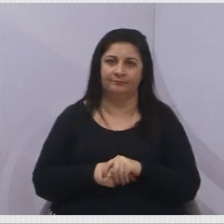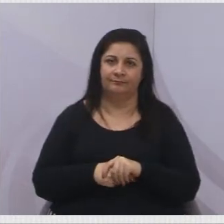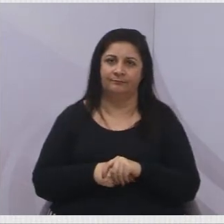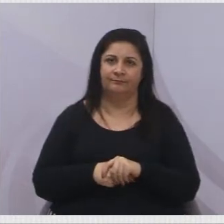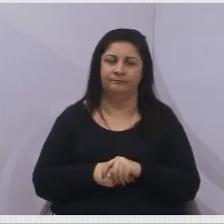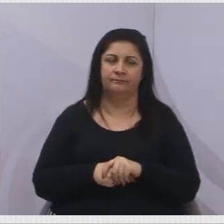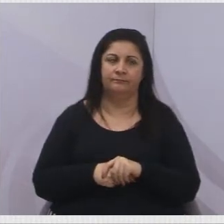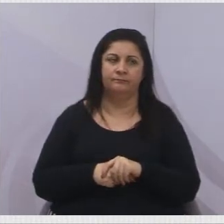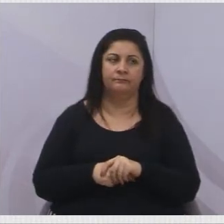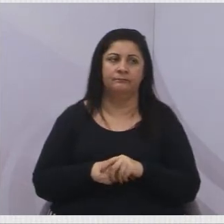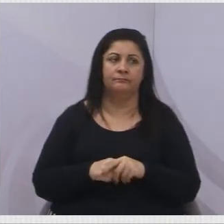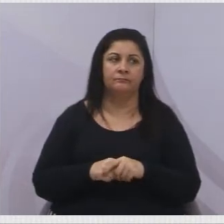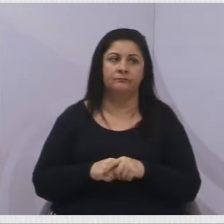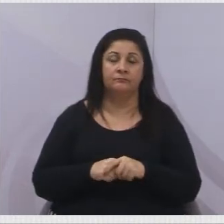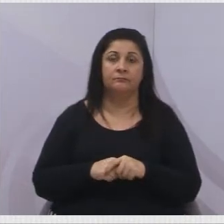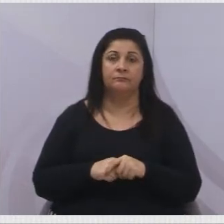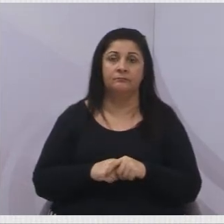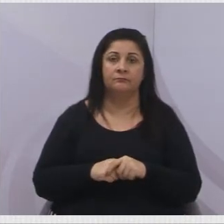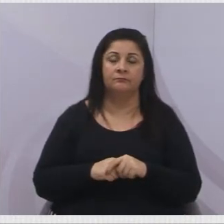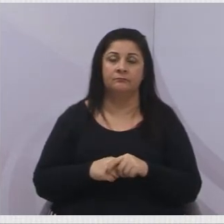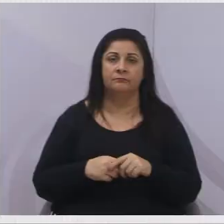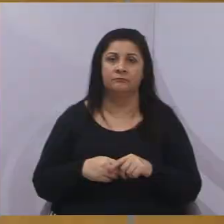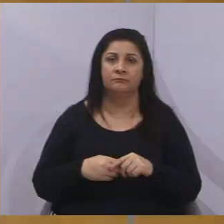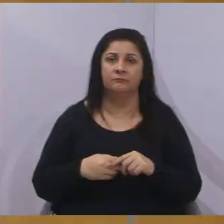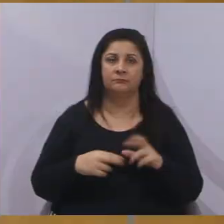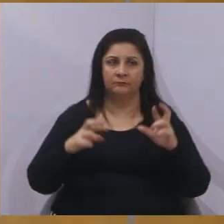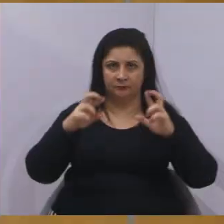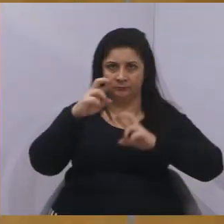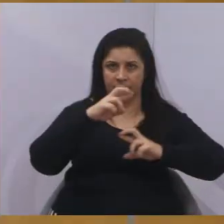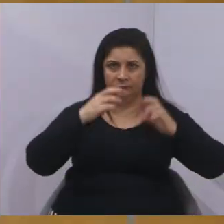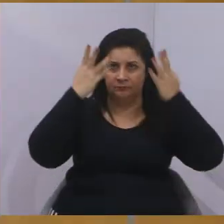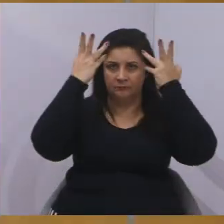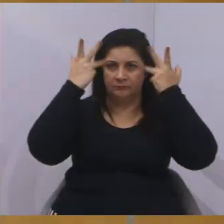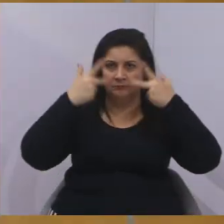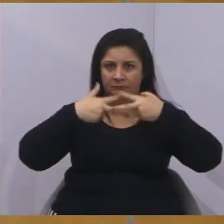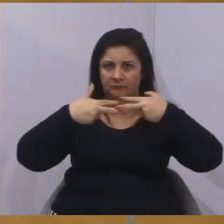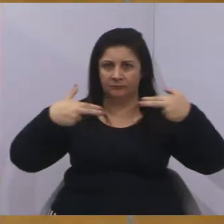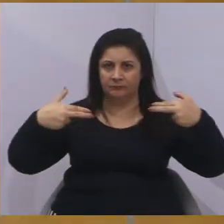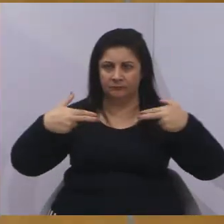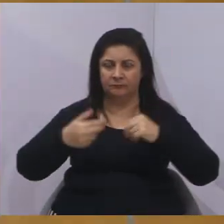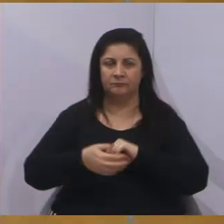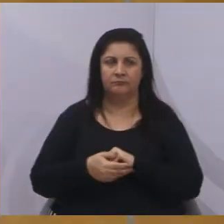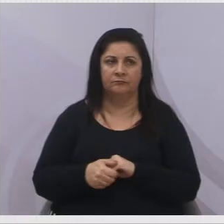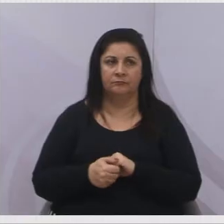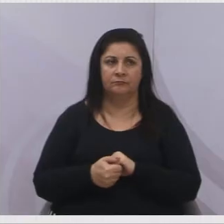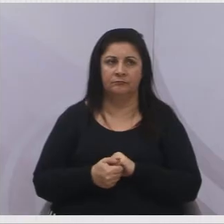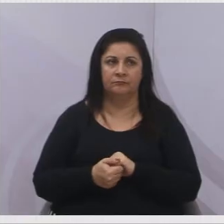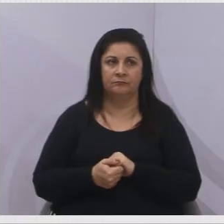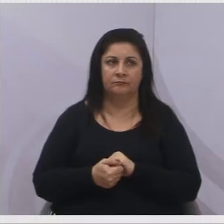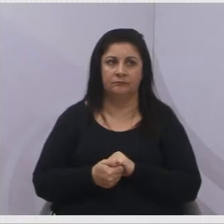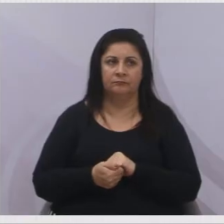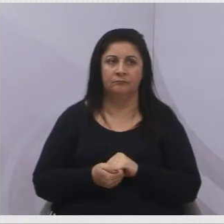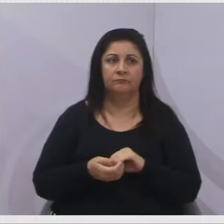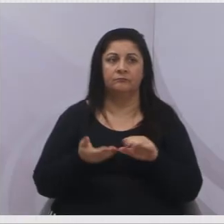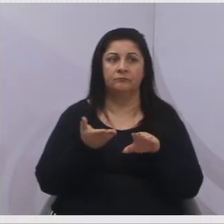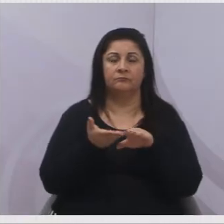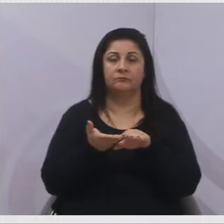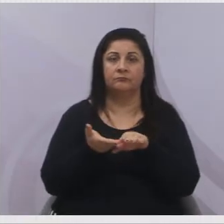importadas. Na vigilância de zoonoses, nós temos um aumento